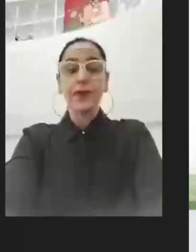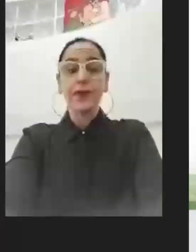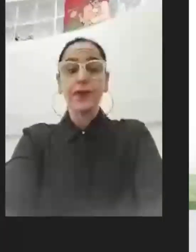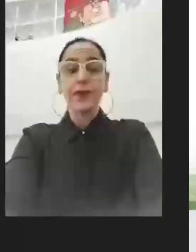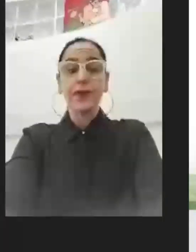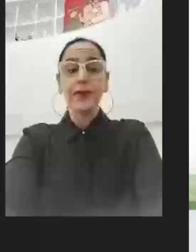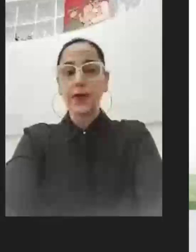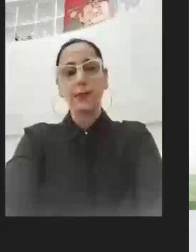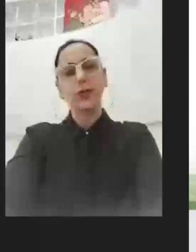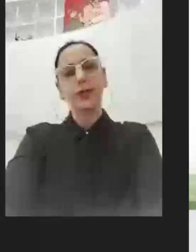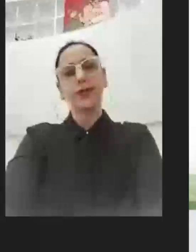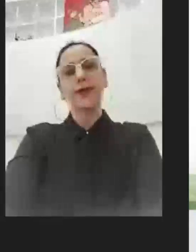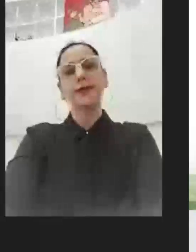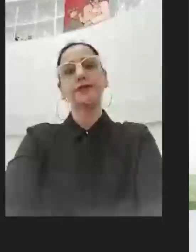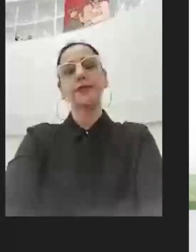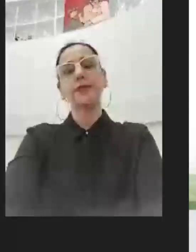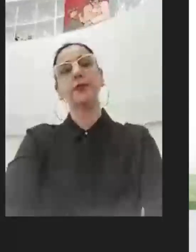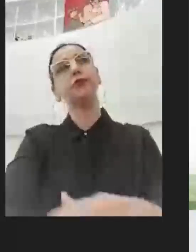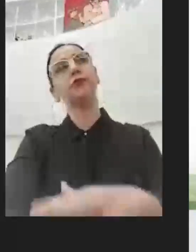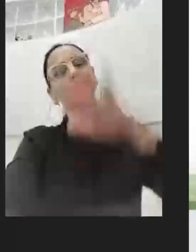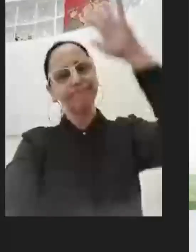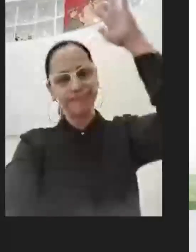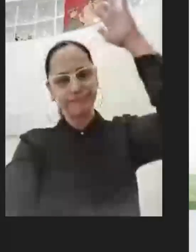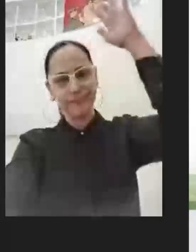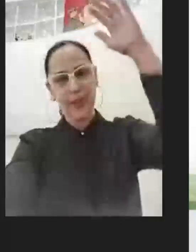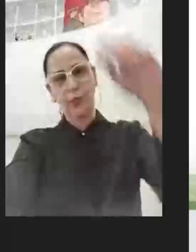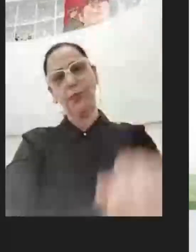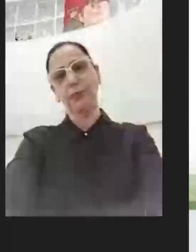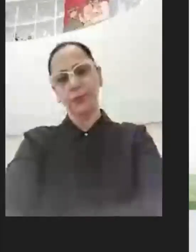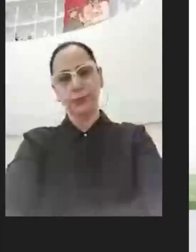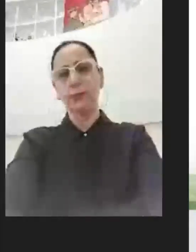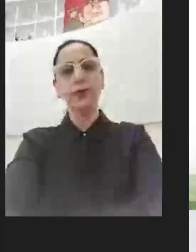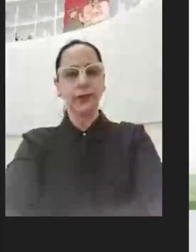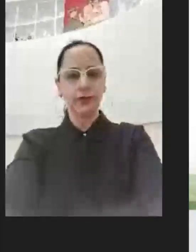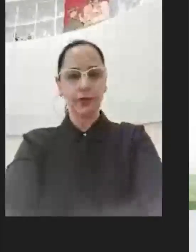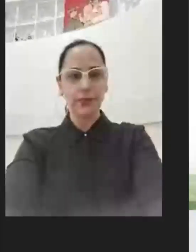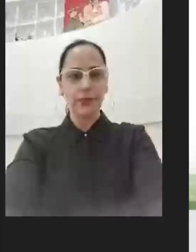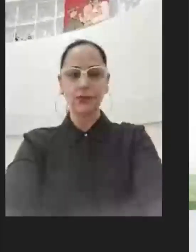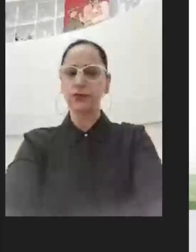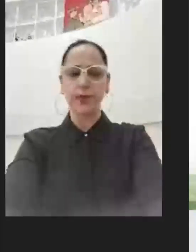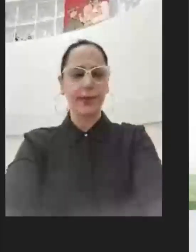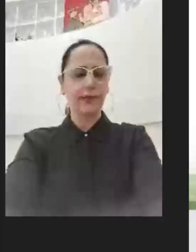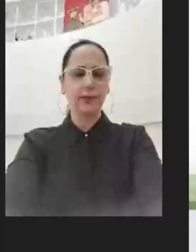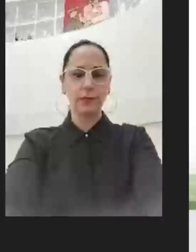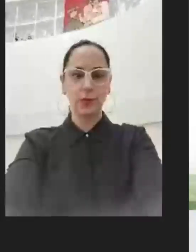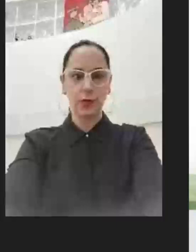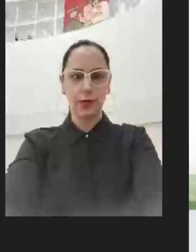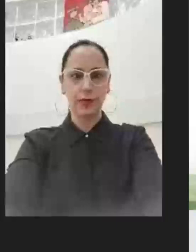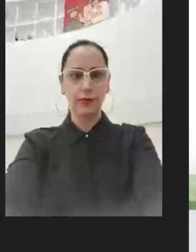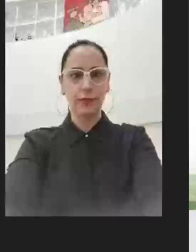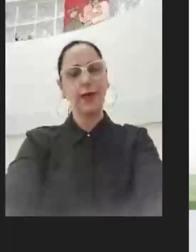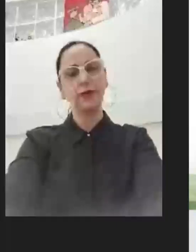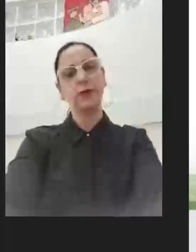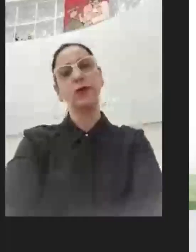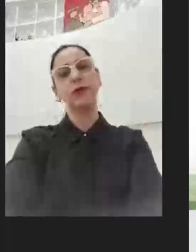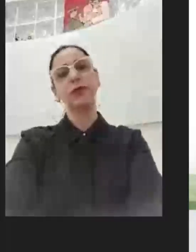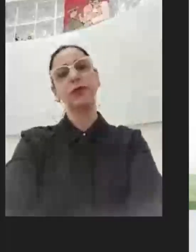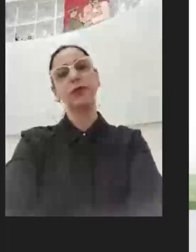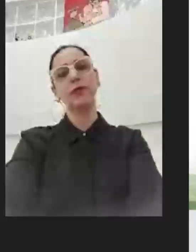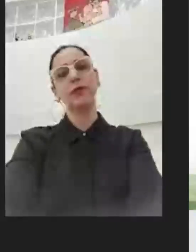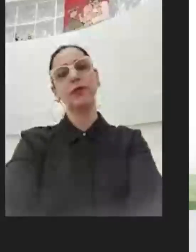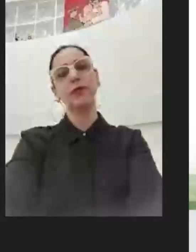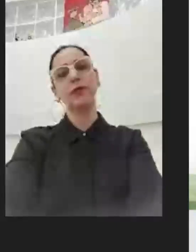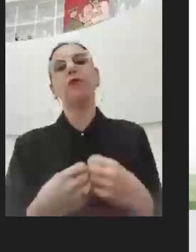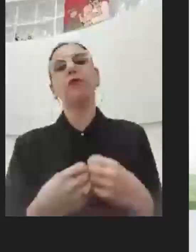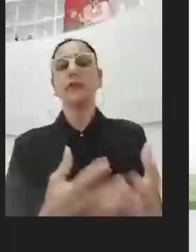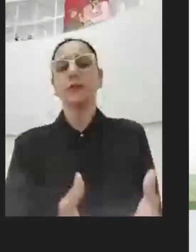mamadeiras. O que aconteceu? A mortalidade infantil aumentou. Muitas crianças doentes, morrendo. Aí